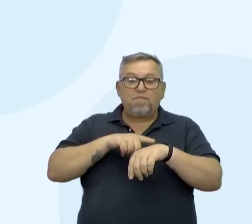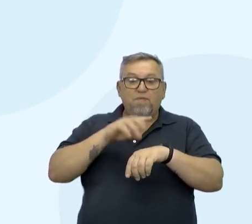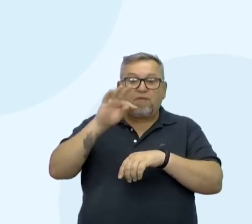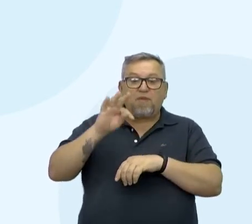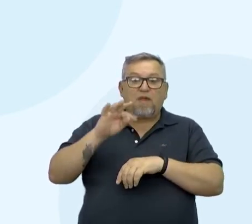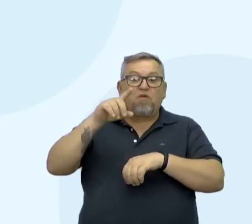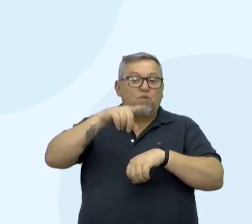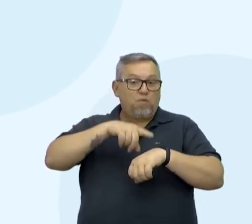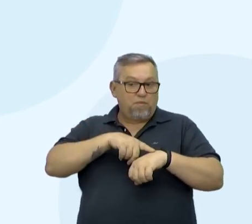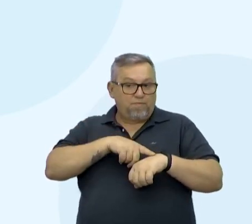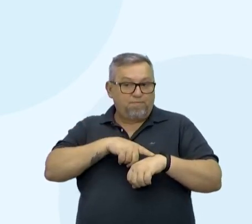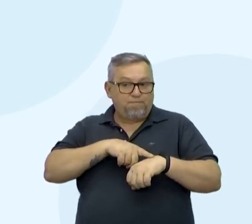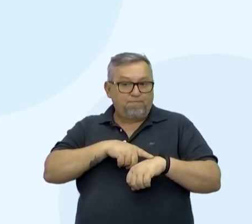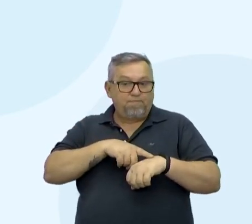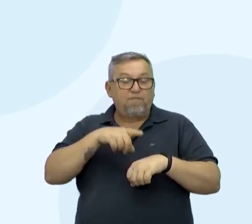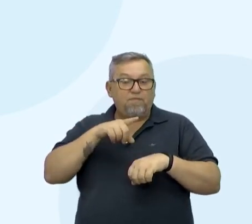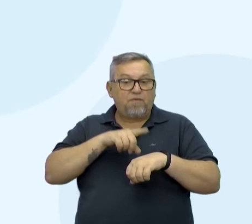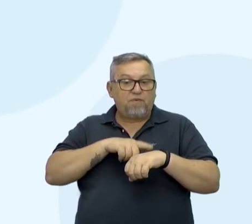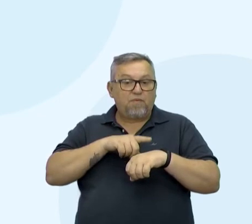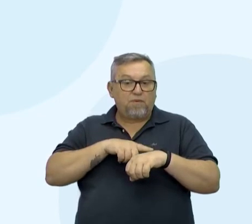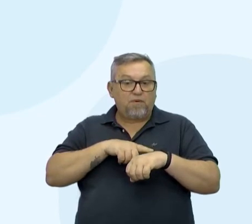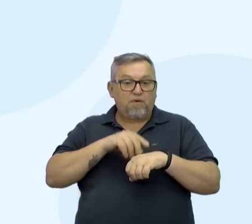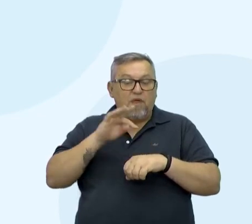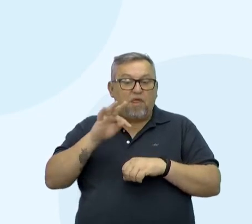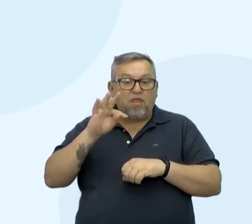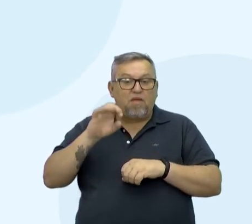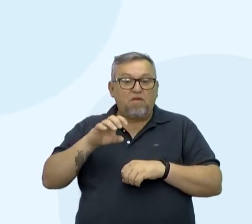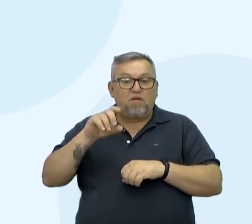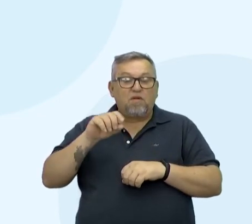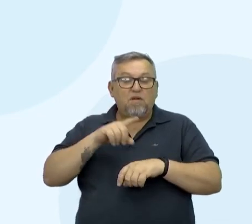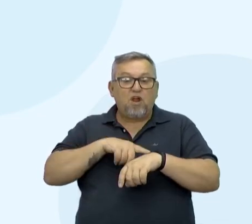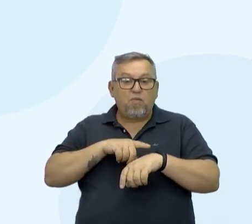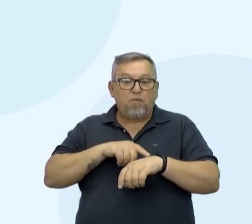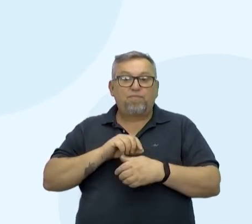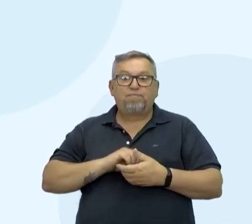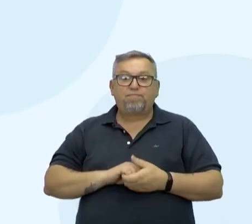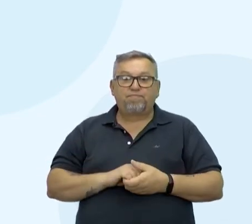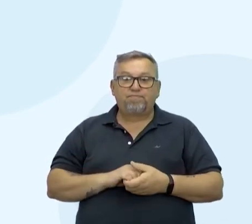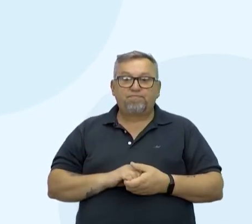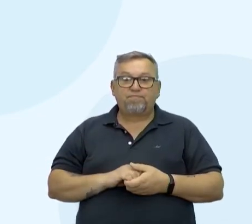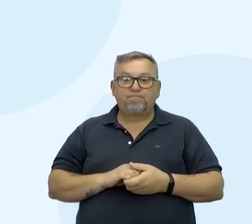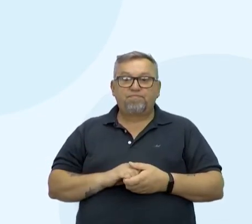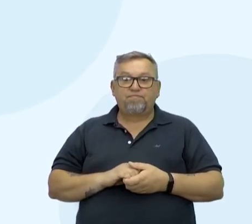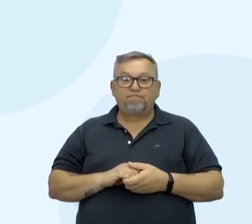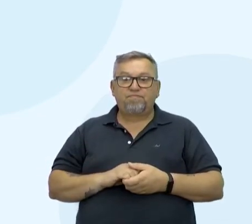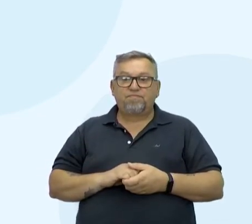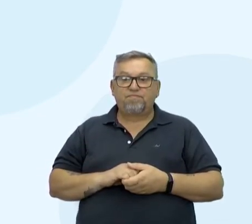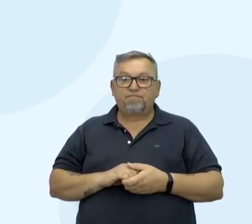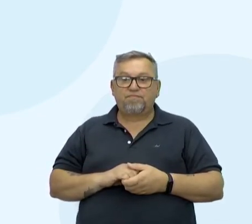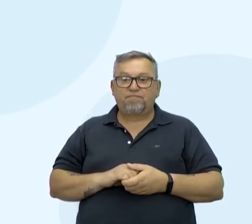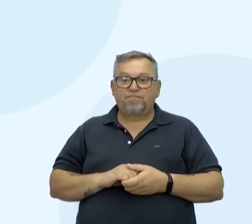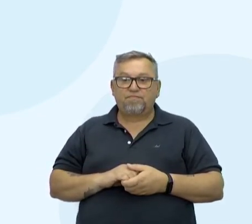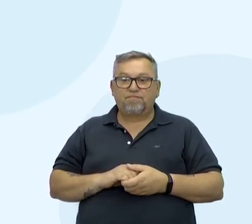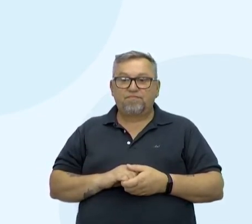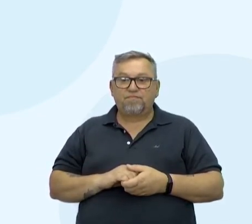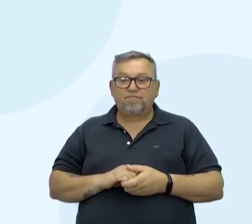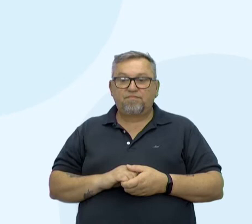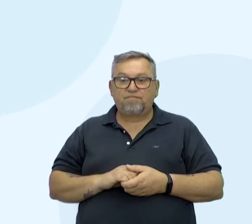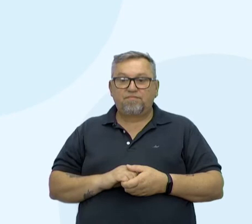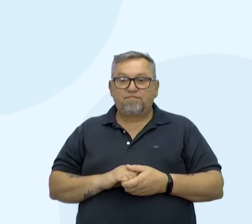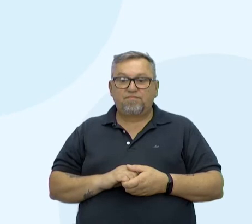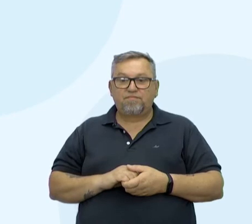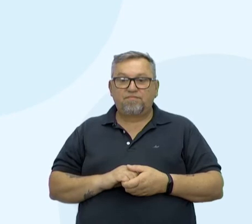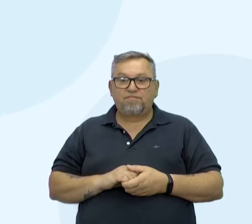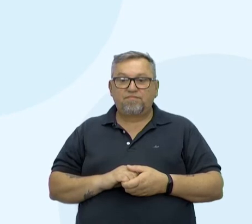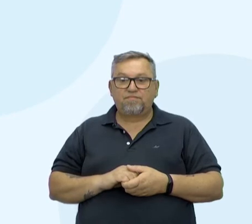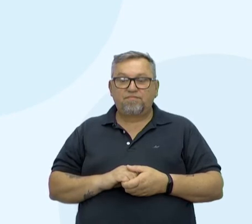pela taxa do tempo. Isso aqui também é chamado de força. Isso aqui também, pessoal, é a segunda lei de Newton.